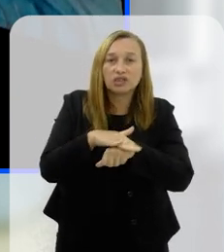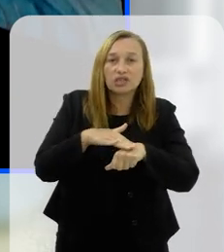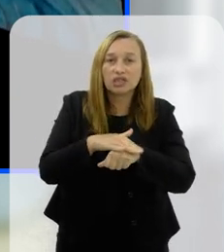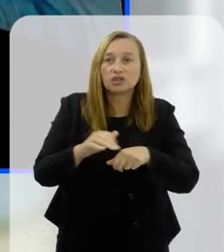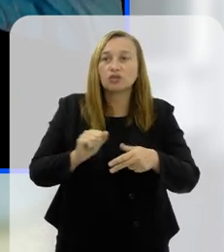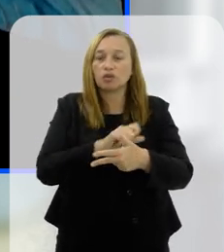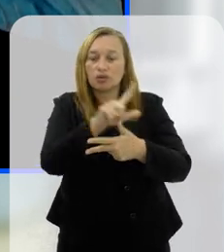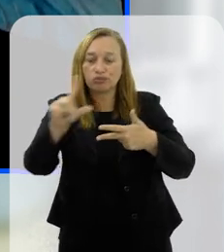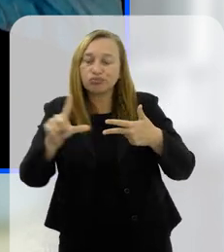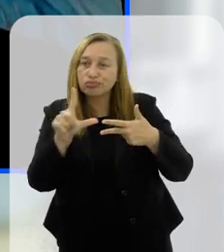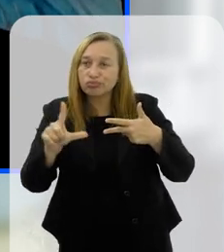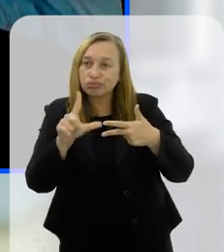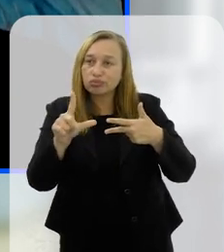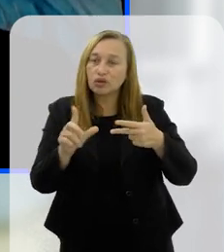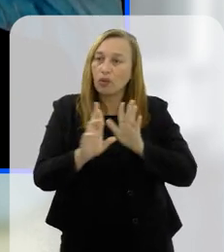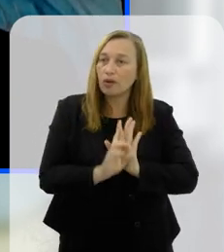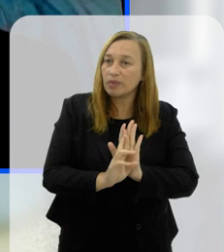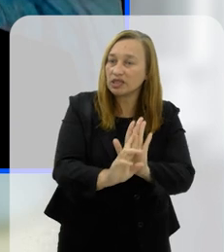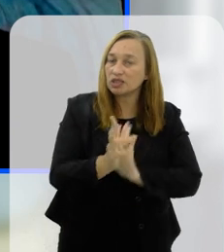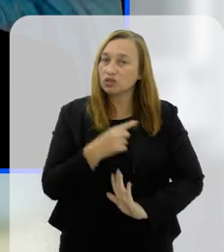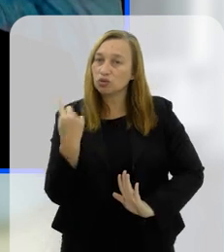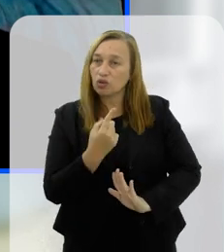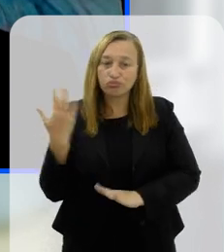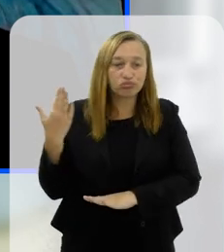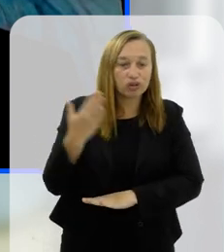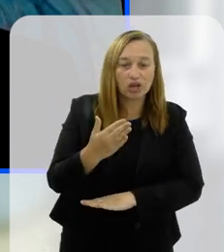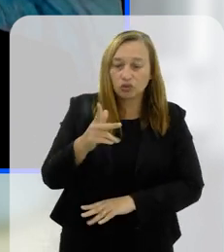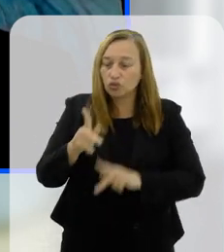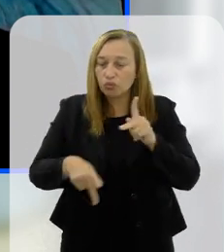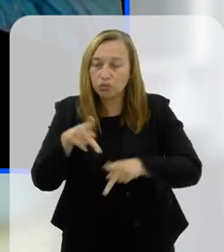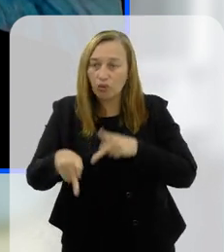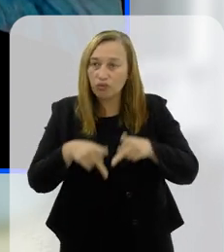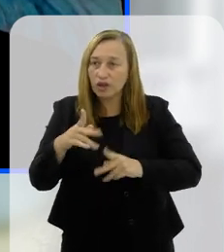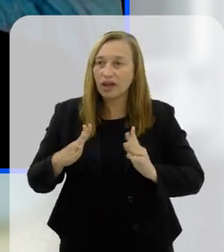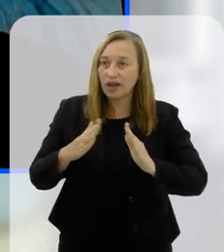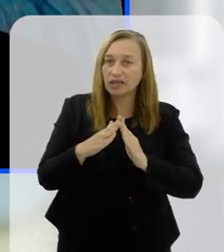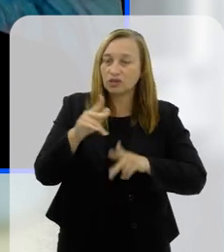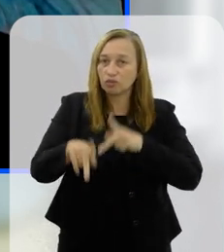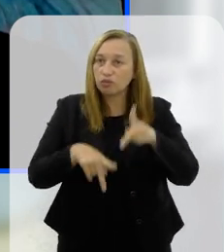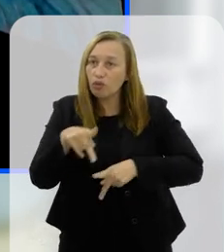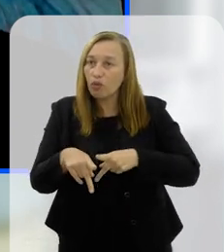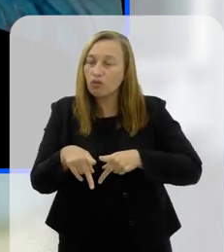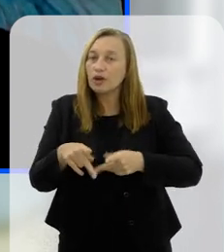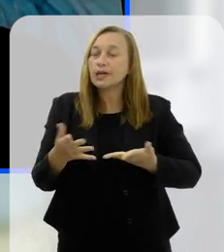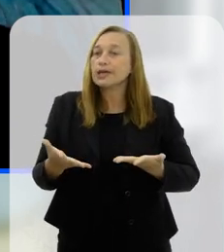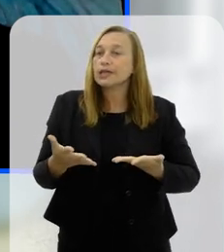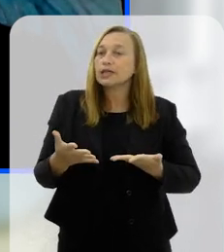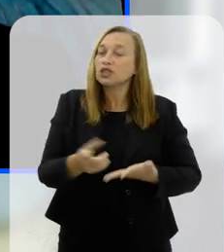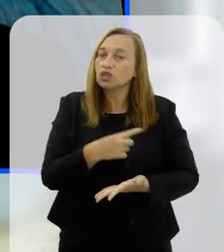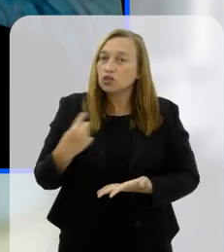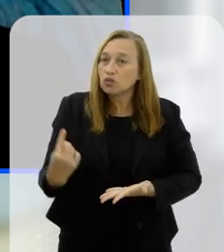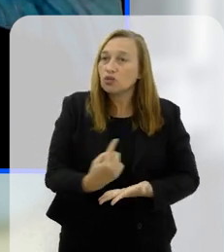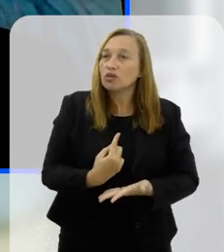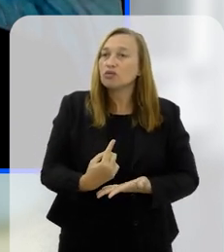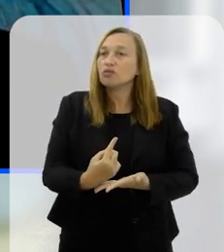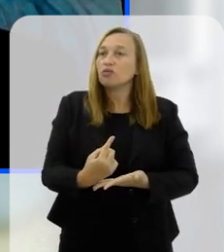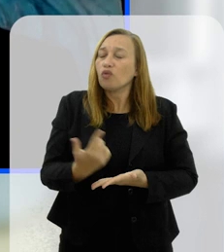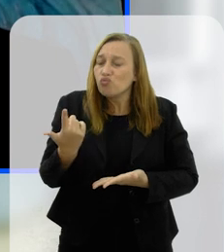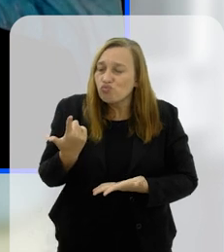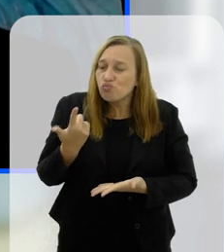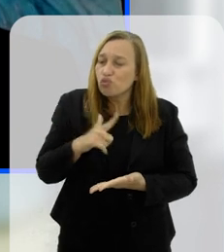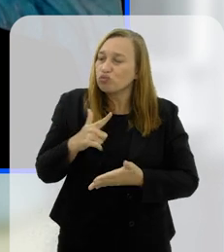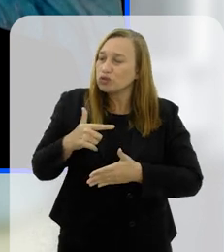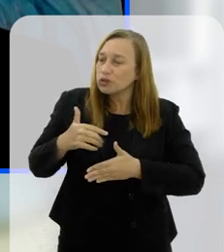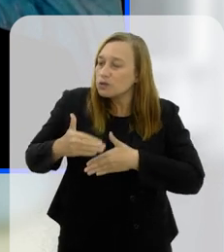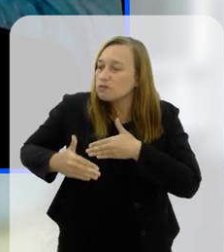é conversando com o legislativo que é o nosso representante ali direto do povo que é a casa do Povo ali é que a gente vai